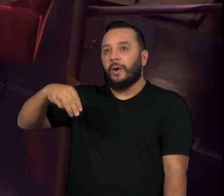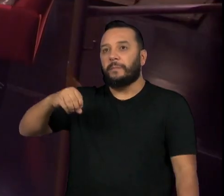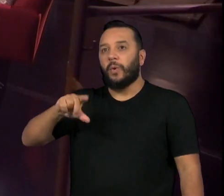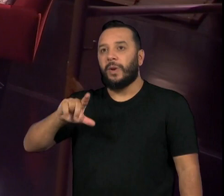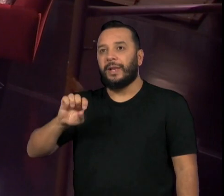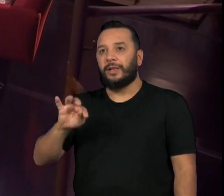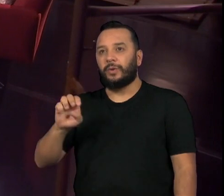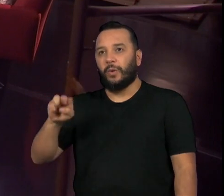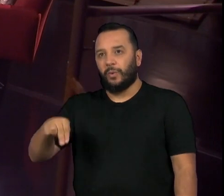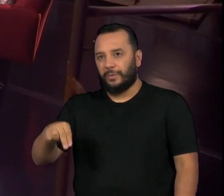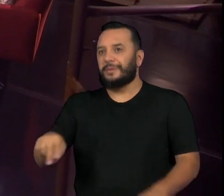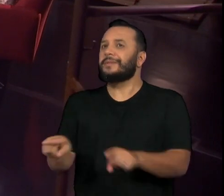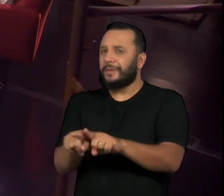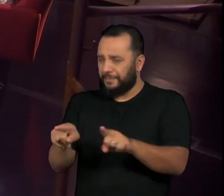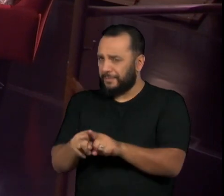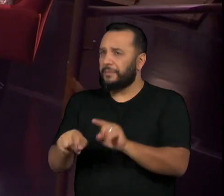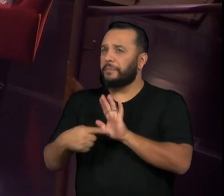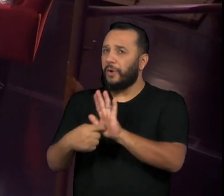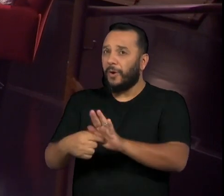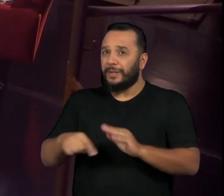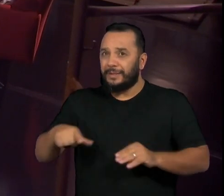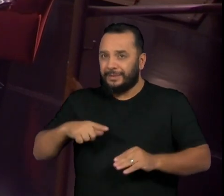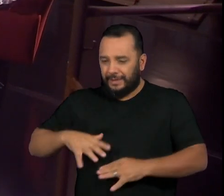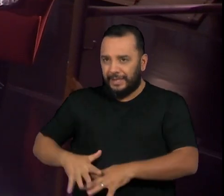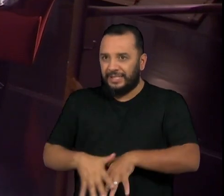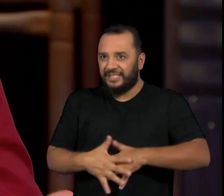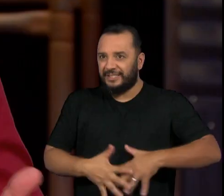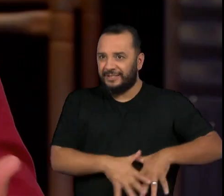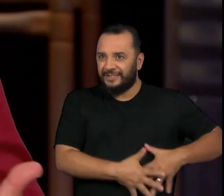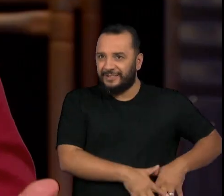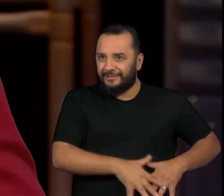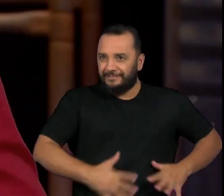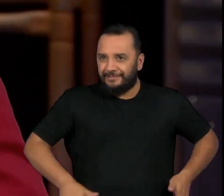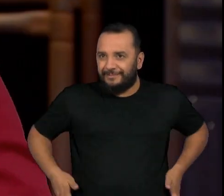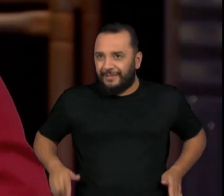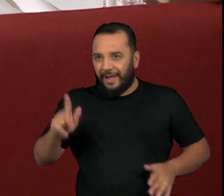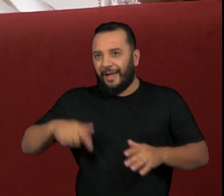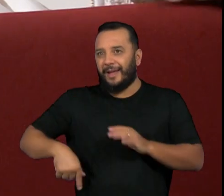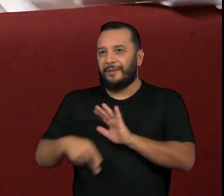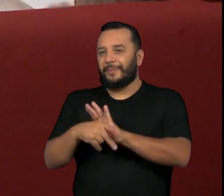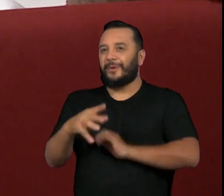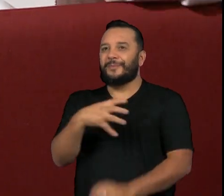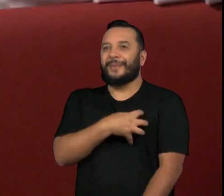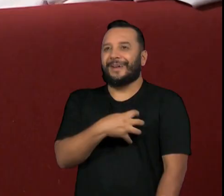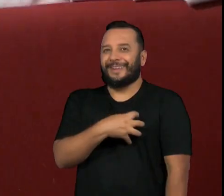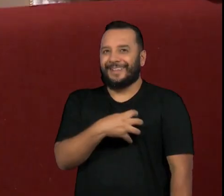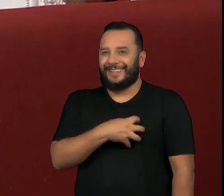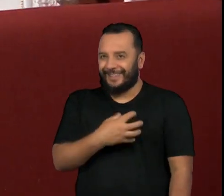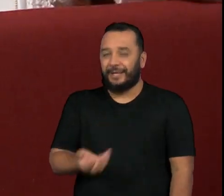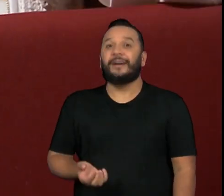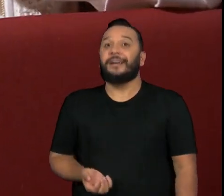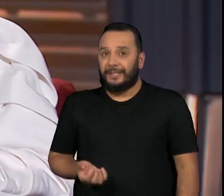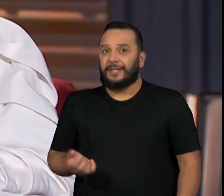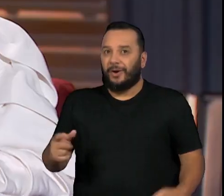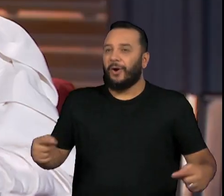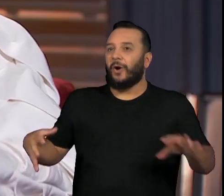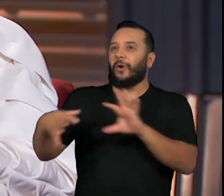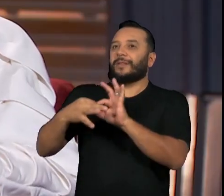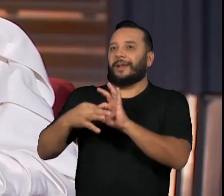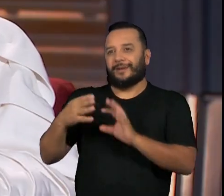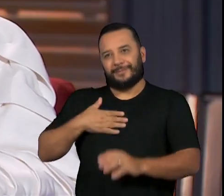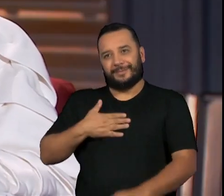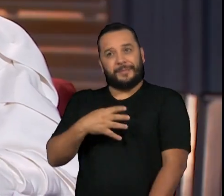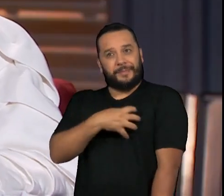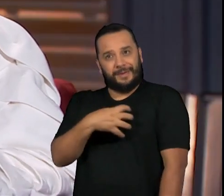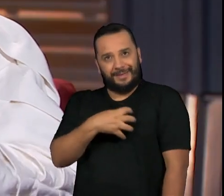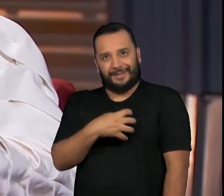traz muito de baianidade nesses Que fios, tem né? toda a renda, né? Que tem O toda... crochê, que me conectam com a minha origem, com Santa